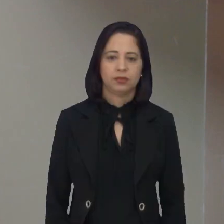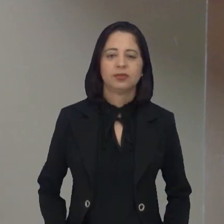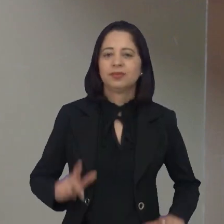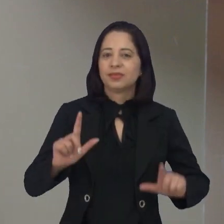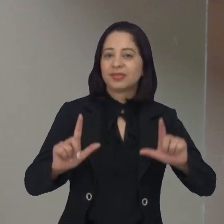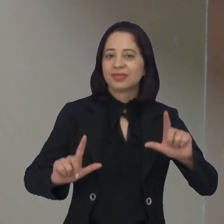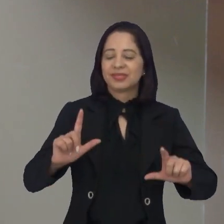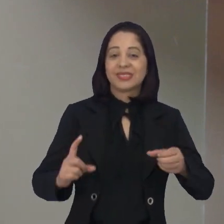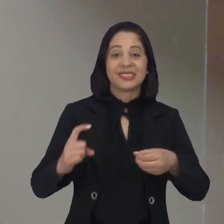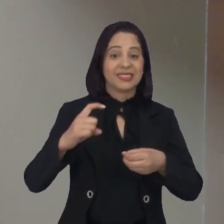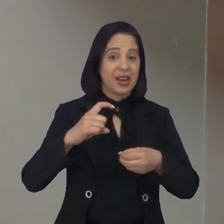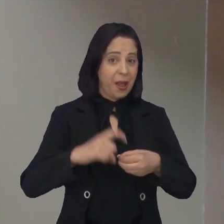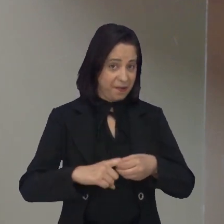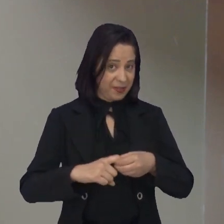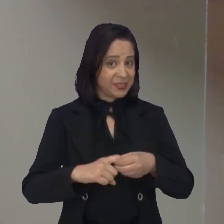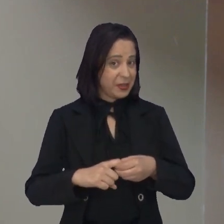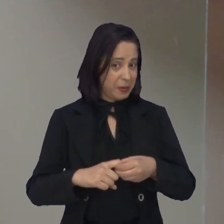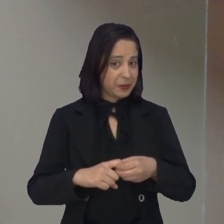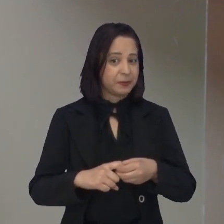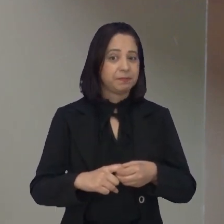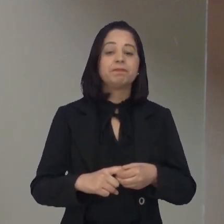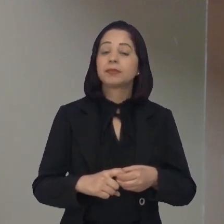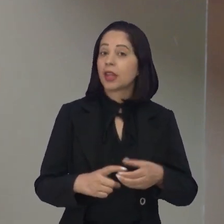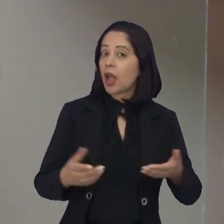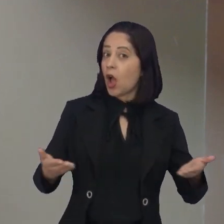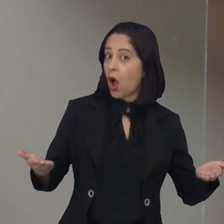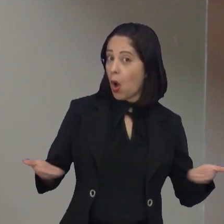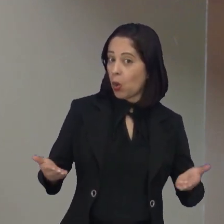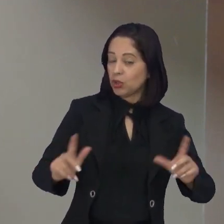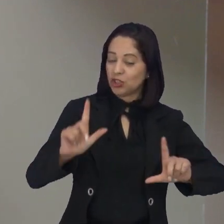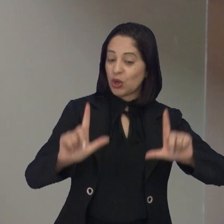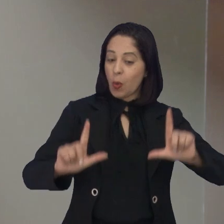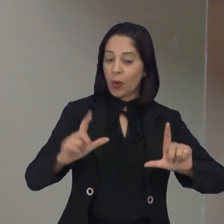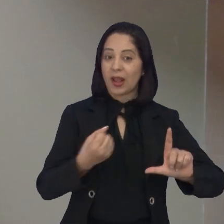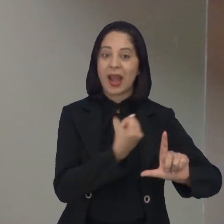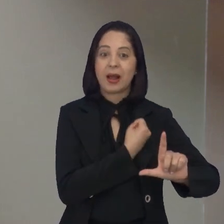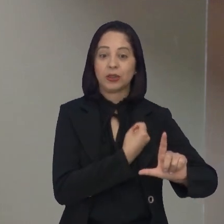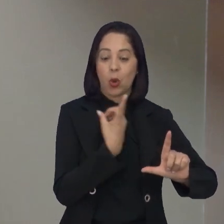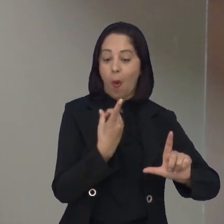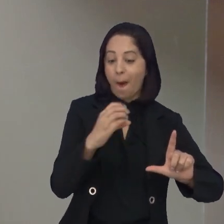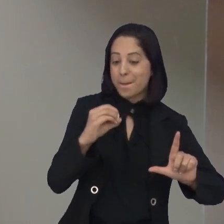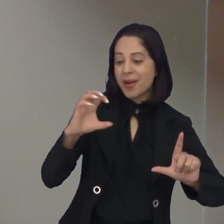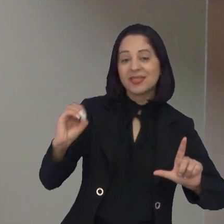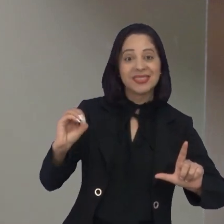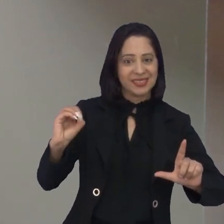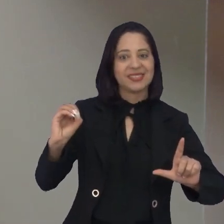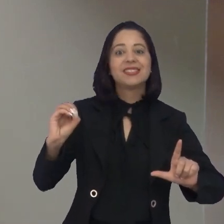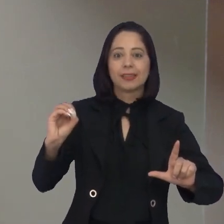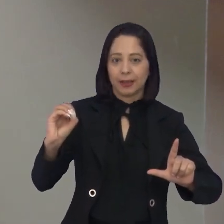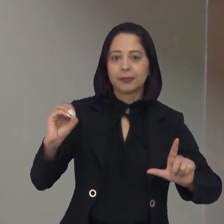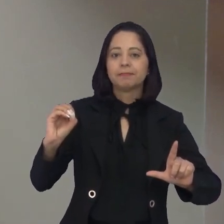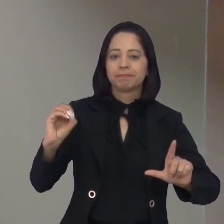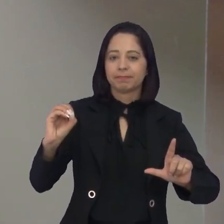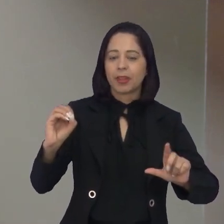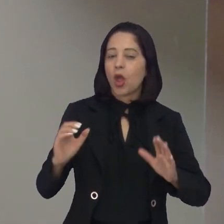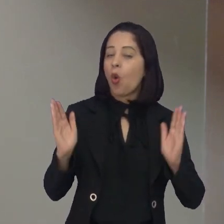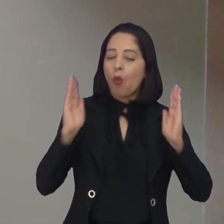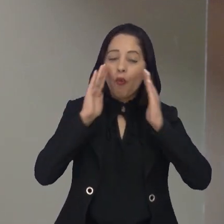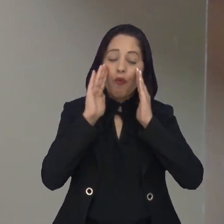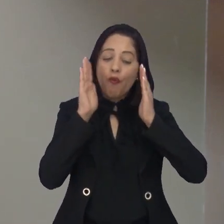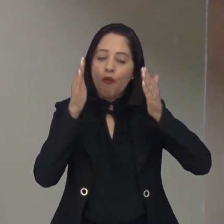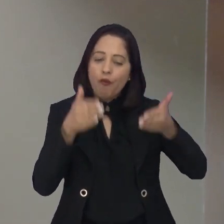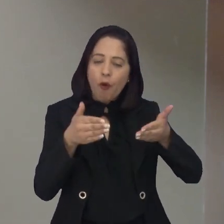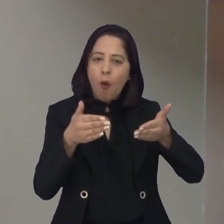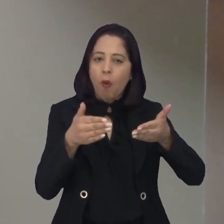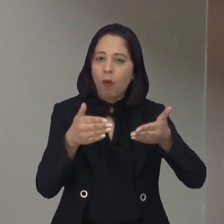Estamos de volta com o De Bem com você, nesse que é o nosso programa de número 100. E como o nosso foco é